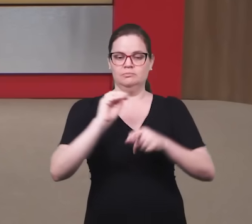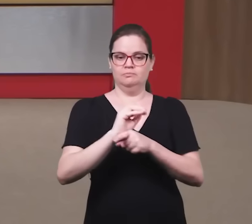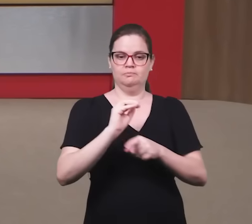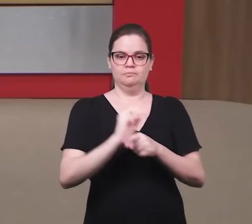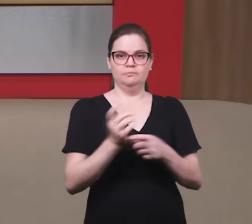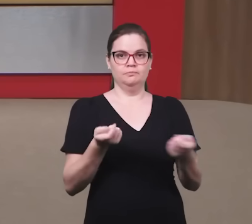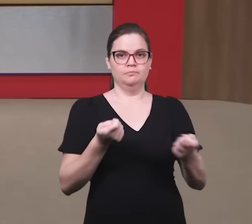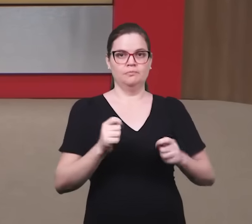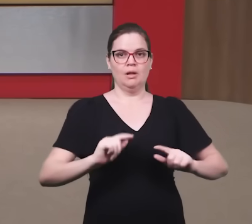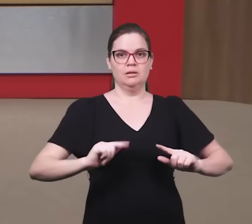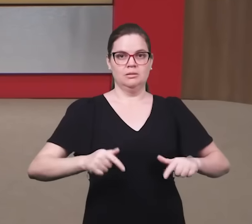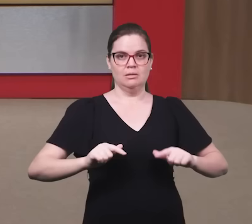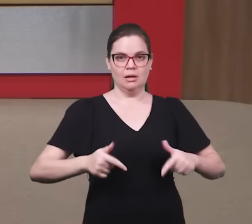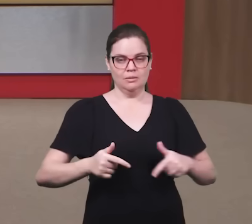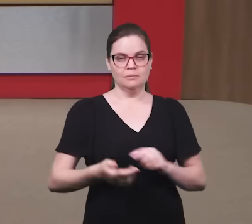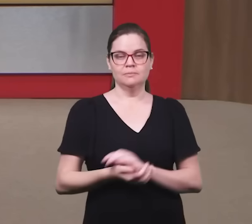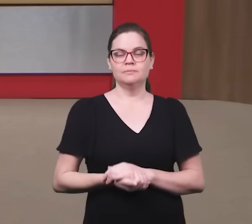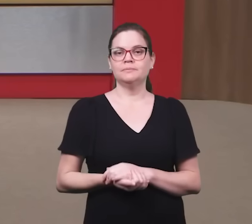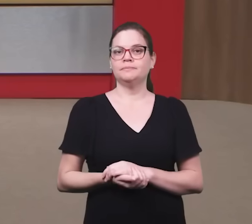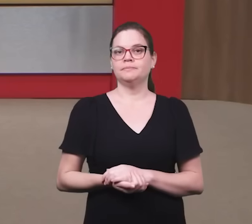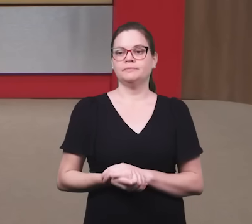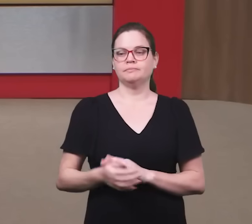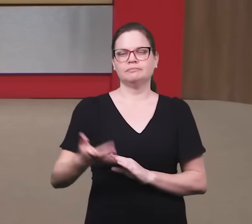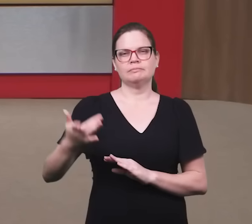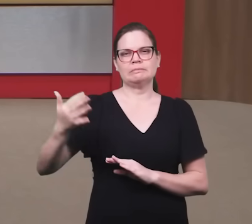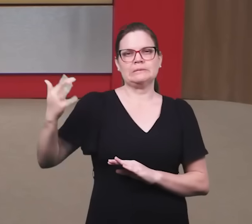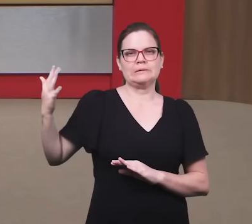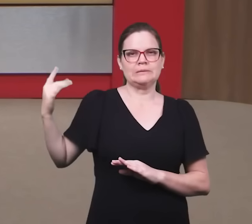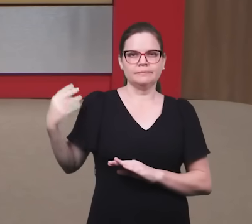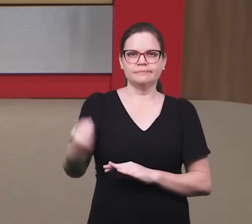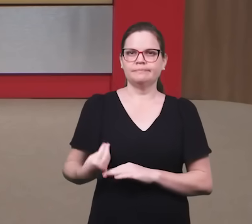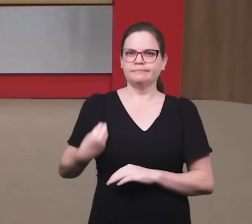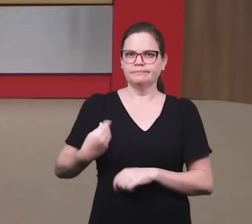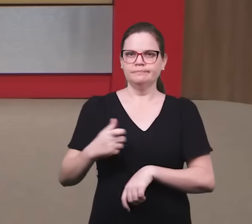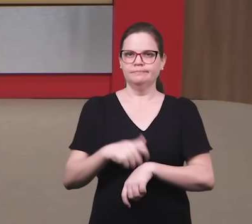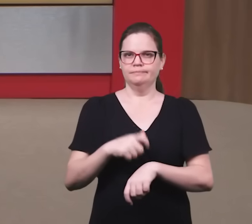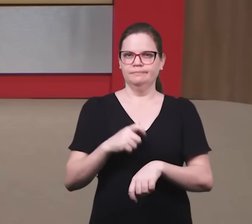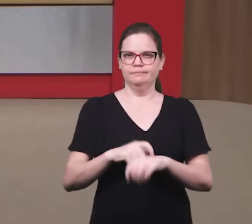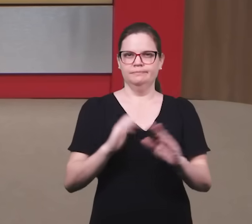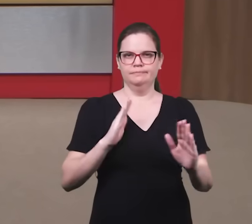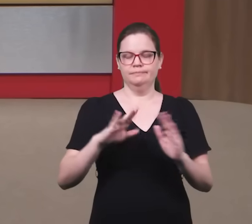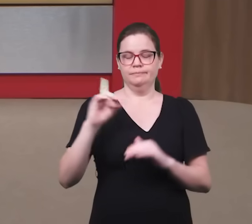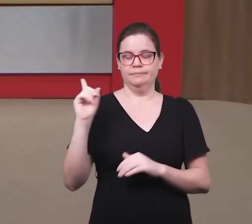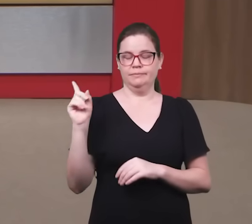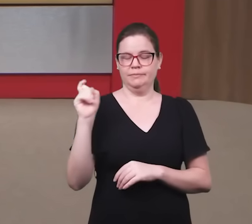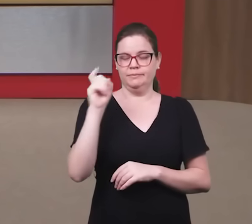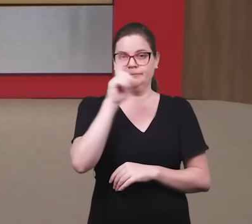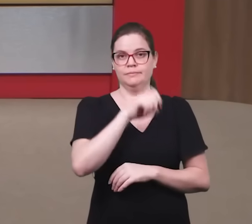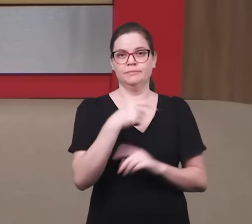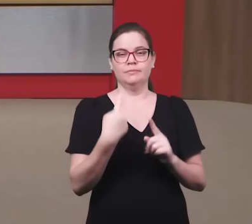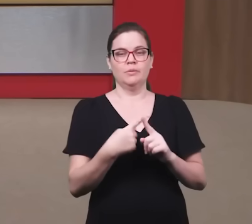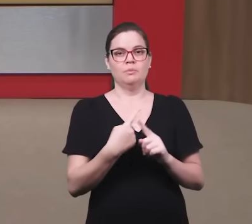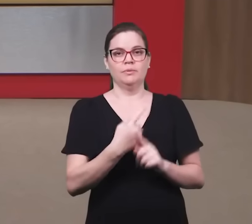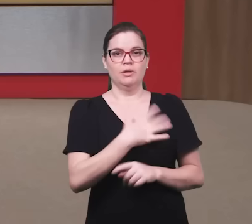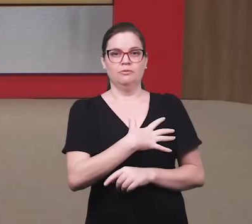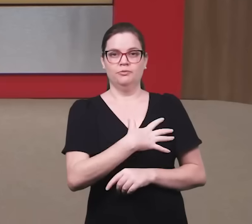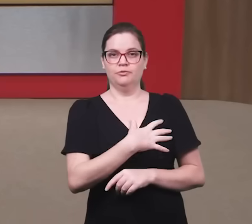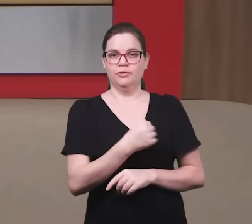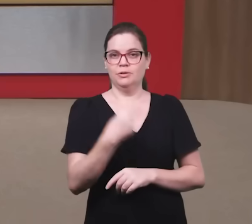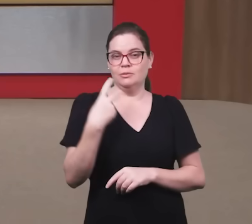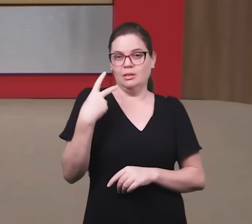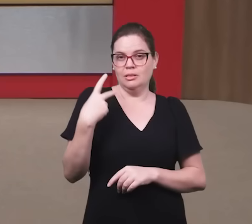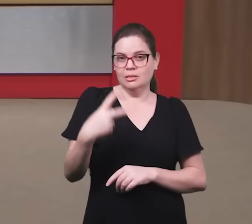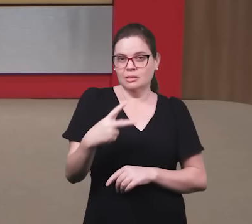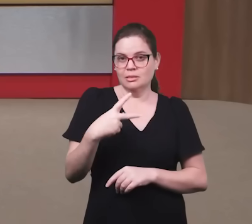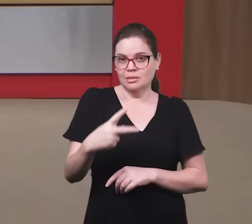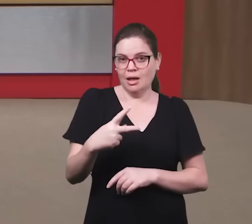ele passou, entre tantos, um momento dificílimo, uma decepção com um filho